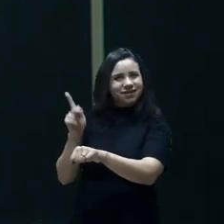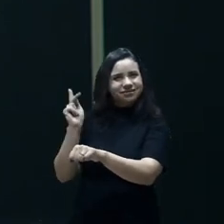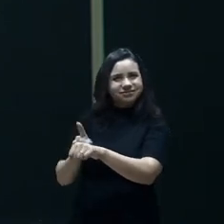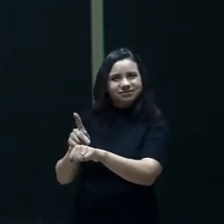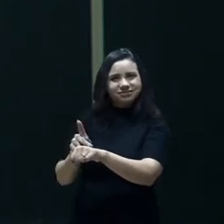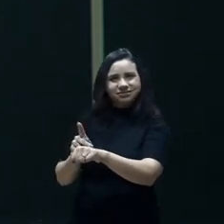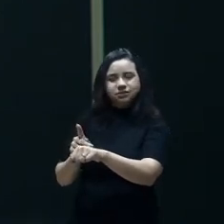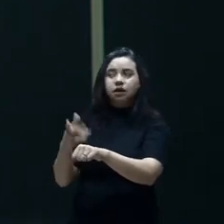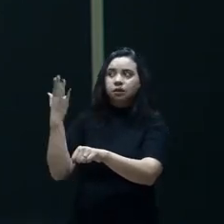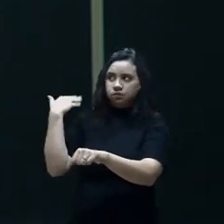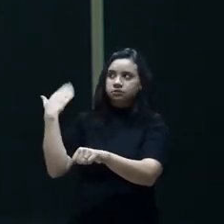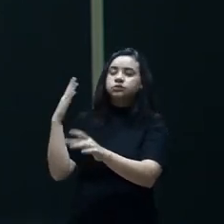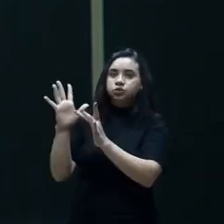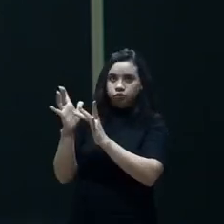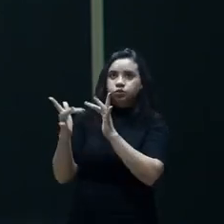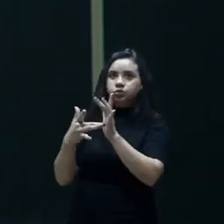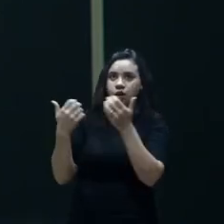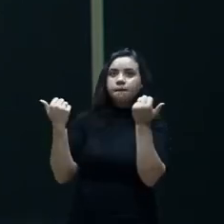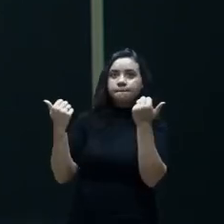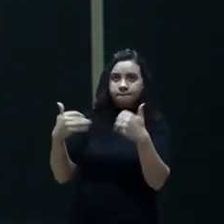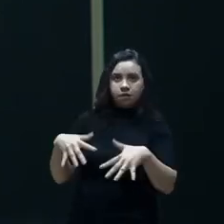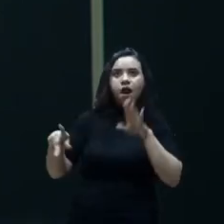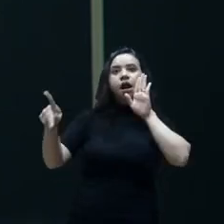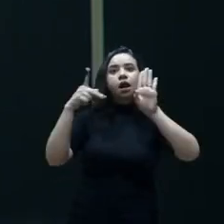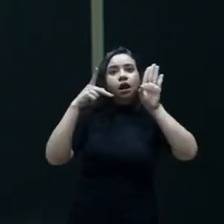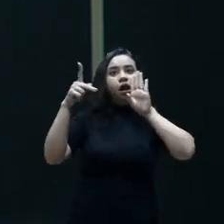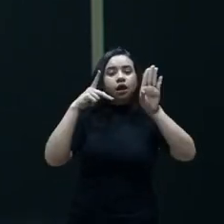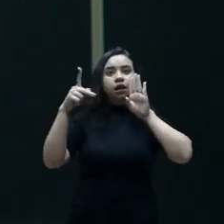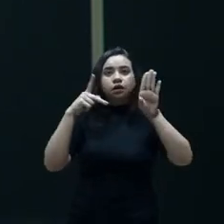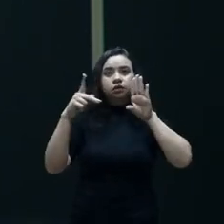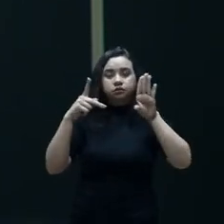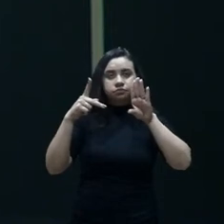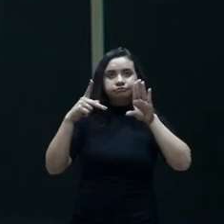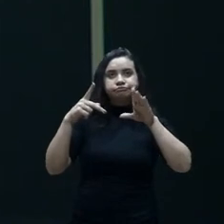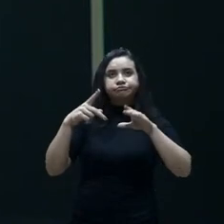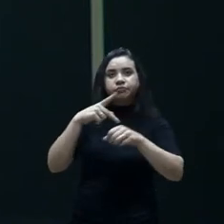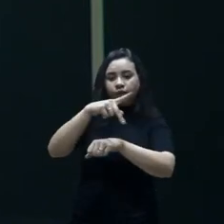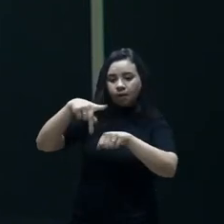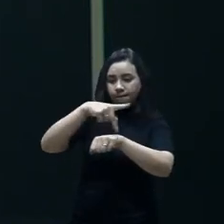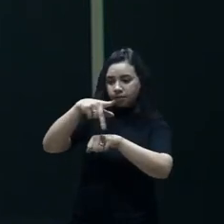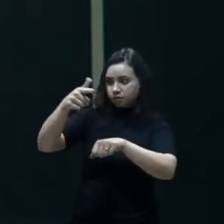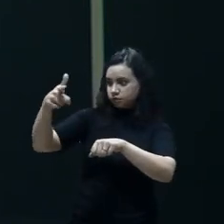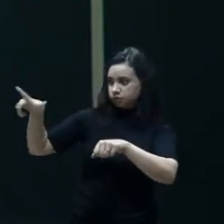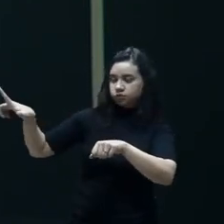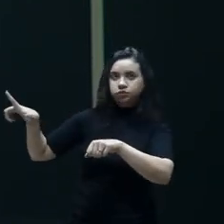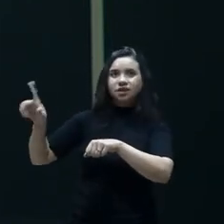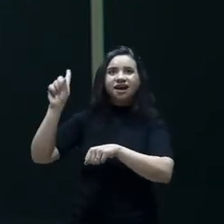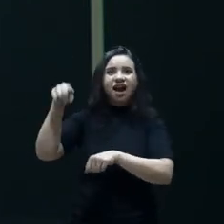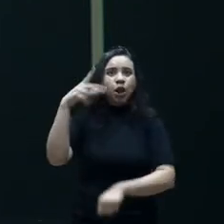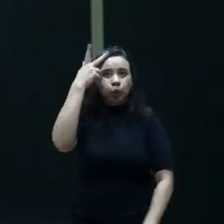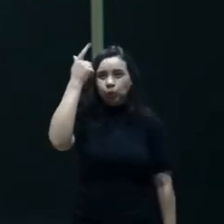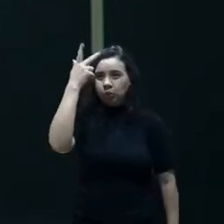Na época de Jesus, onde ele fala sobre essa parábola para aquele povo lá na Palestina, era normal esse tipo de